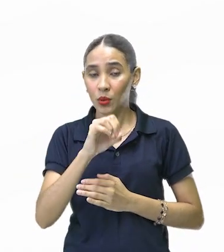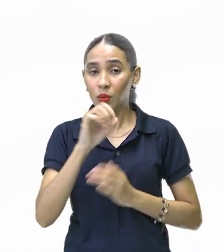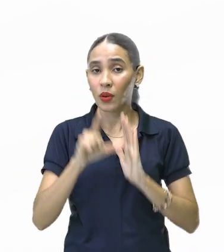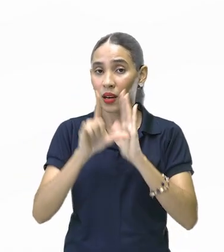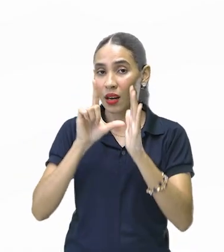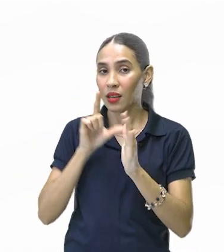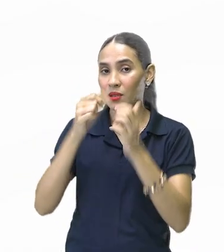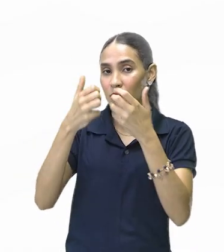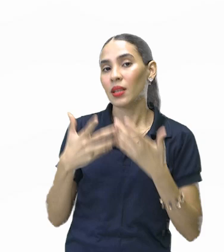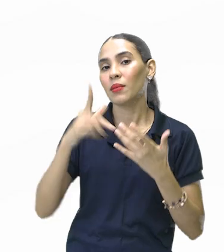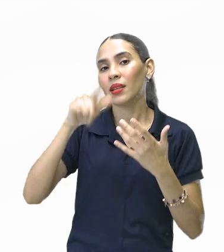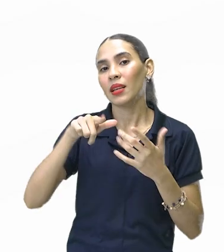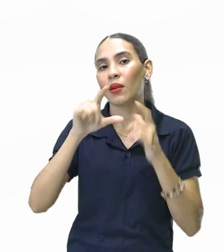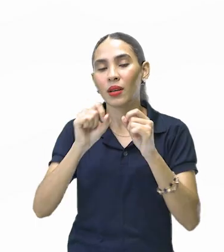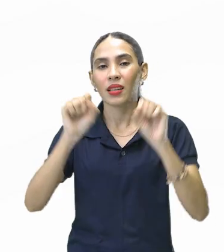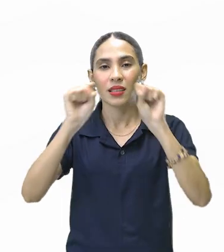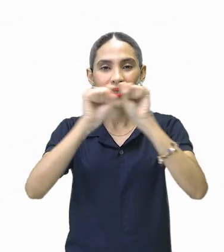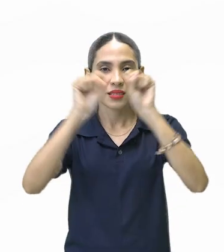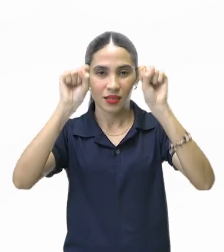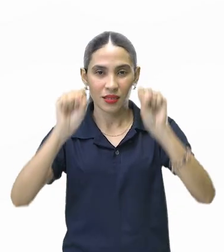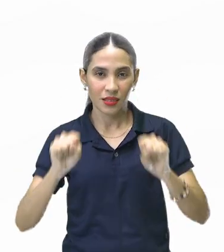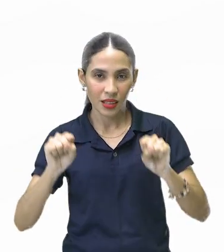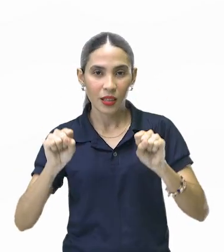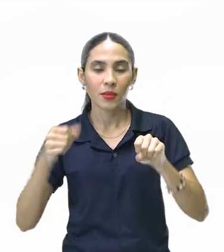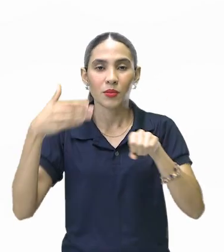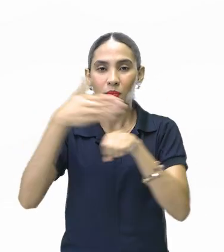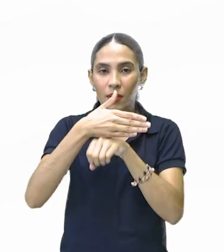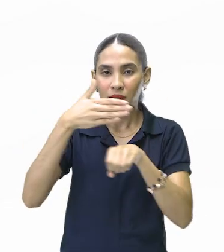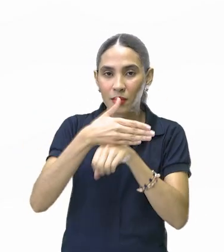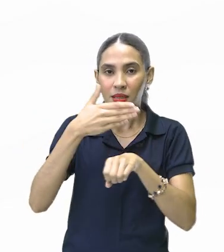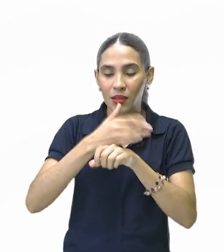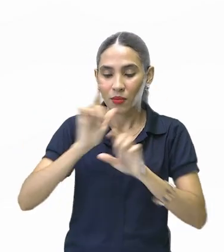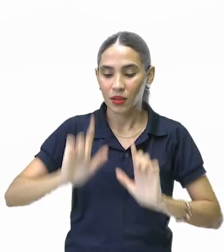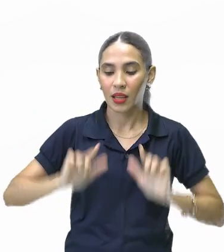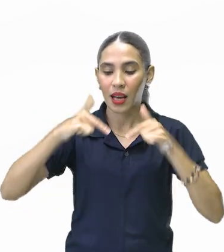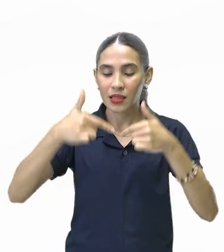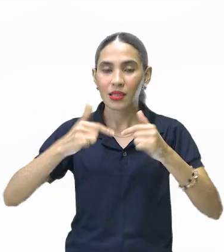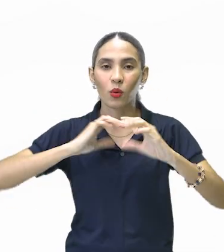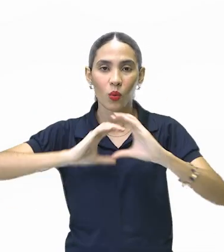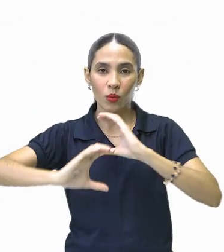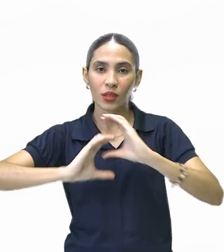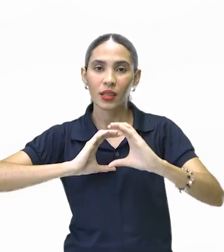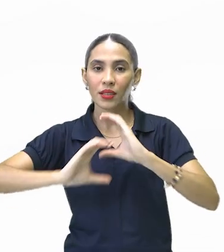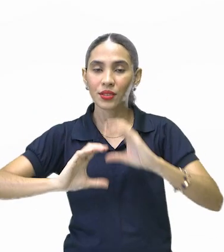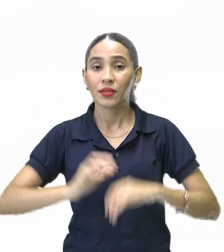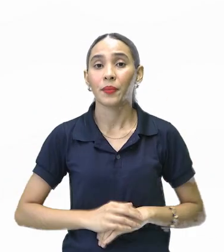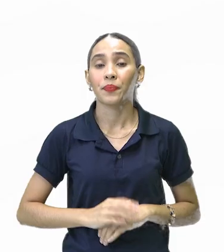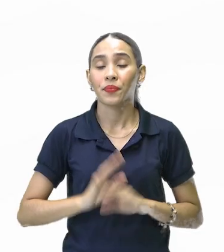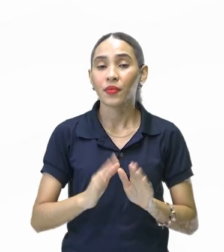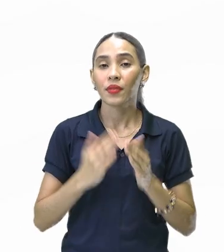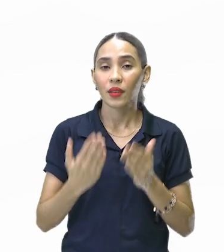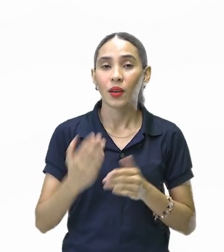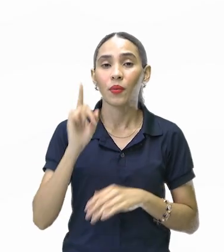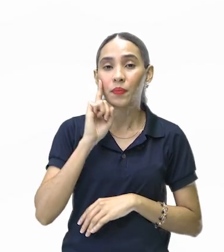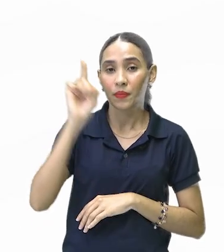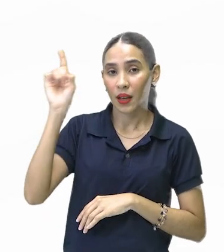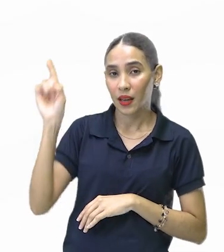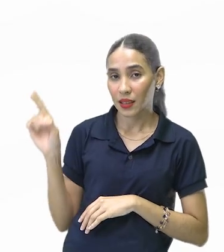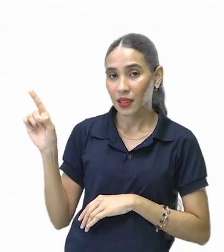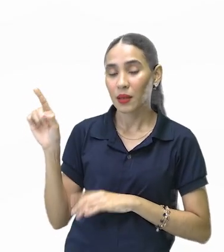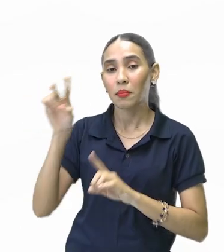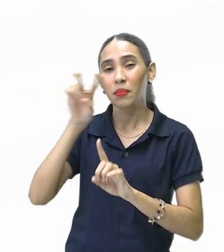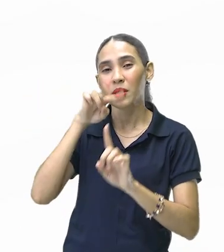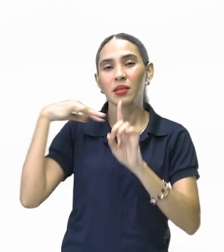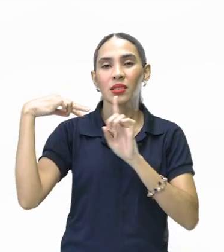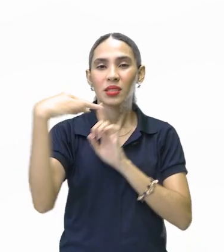pouco, que são esses sistemas de participantes do ato comunicativo. Então, aqui eu trago um olhar